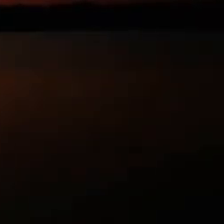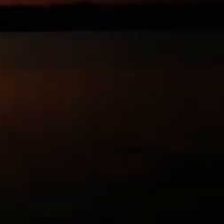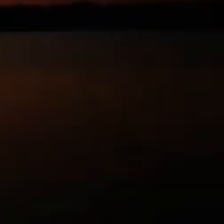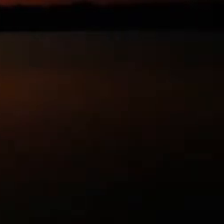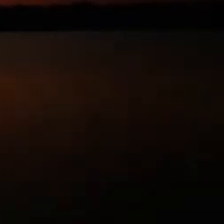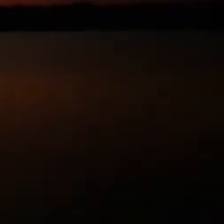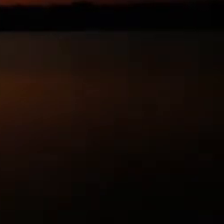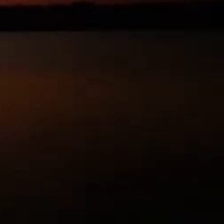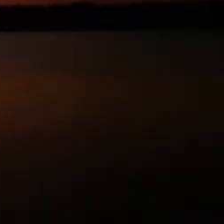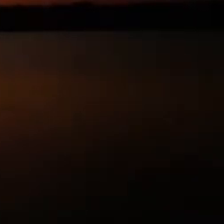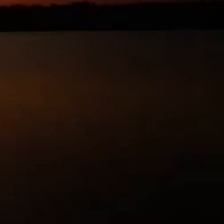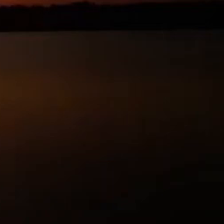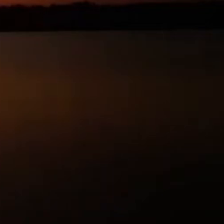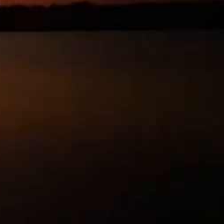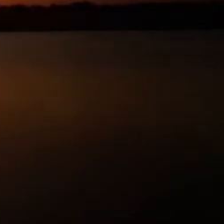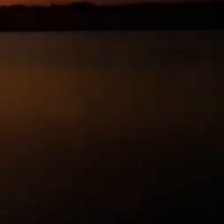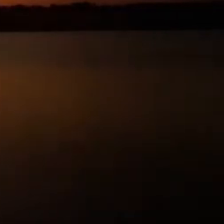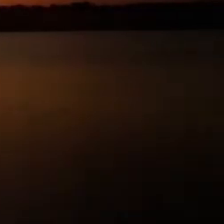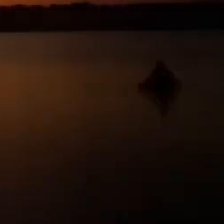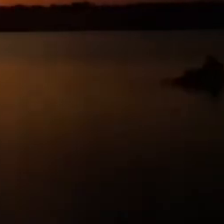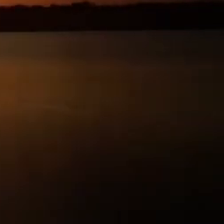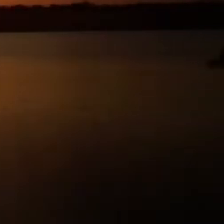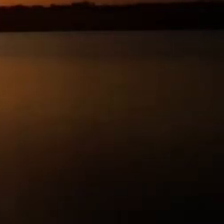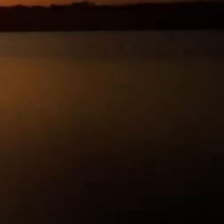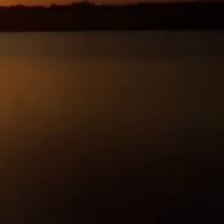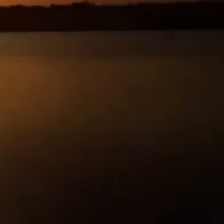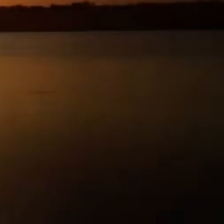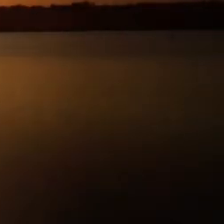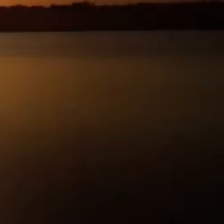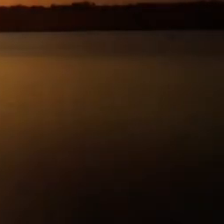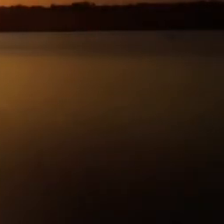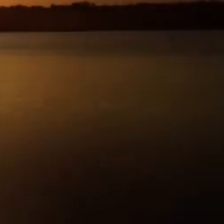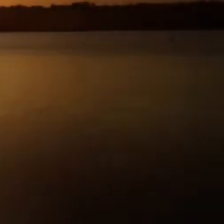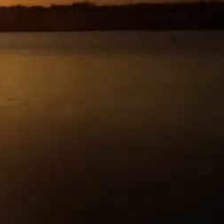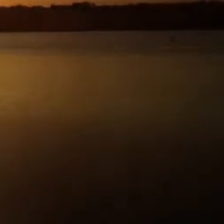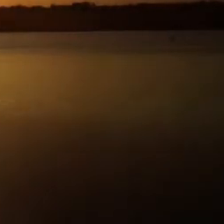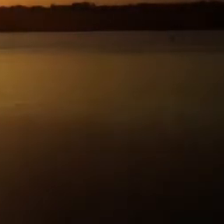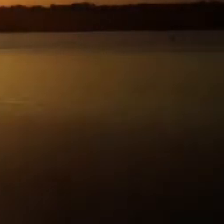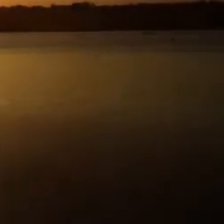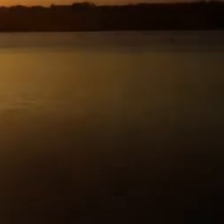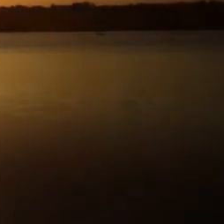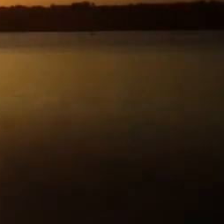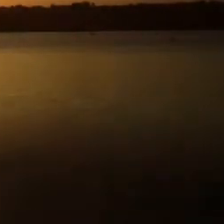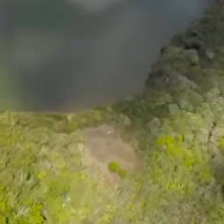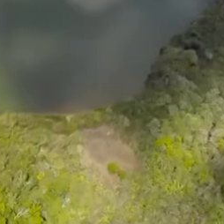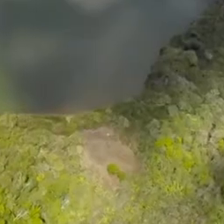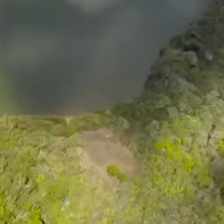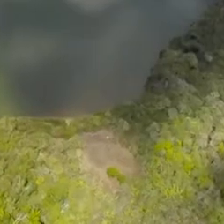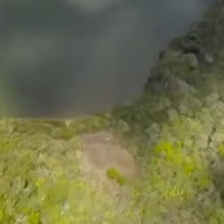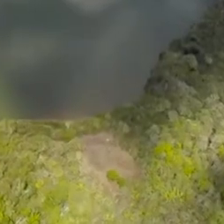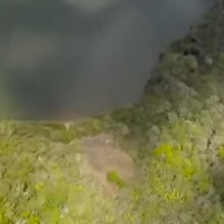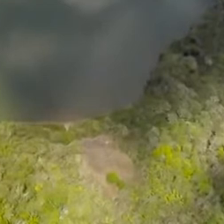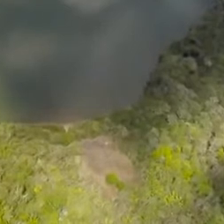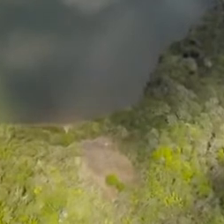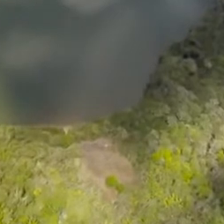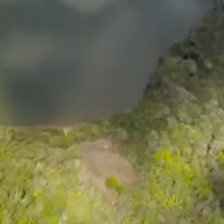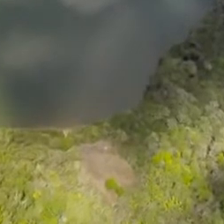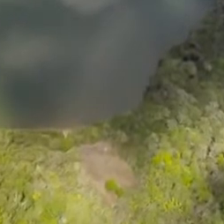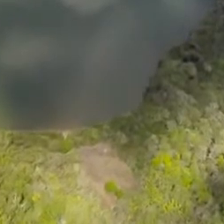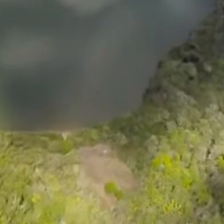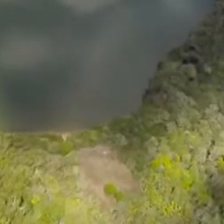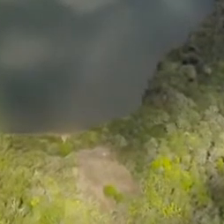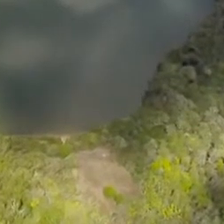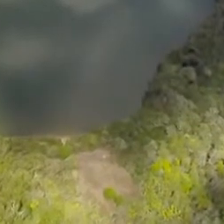ó liberdade, desafia o nosso peito à própria morte. Ó pátria amada,